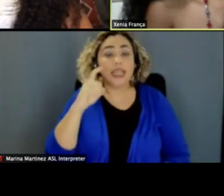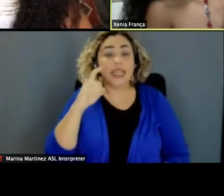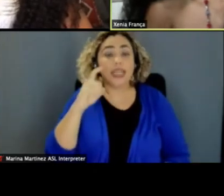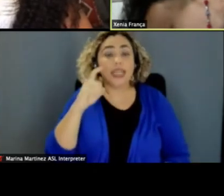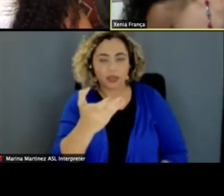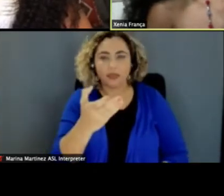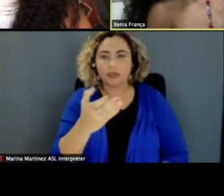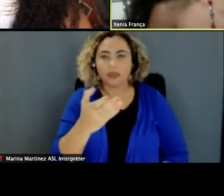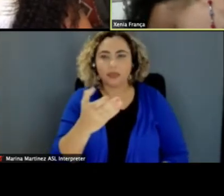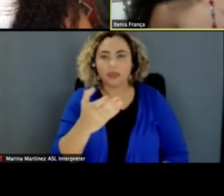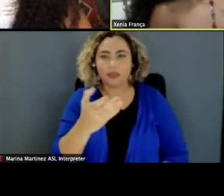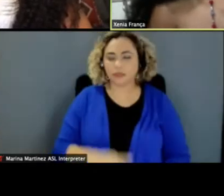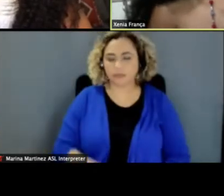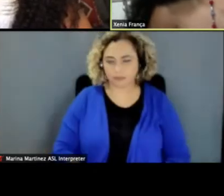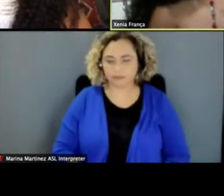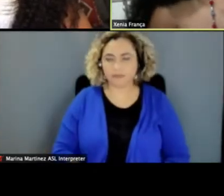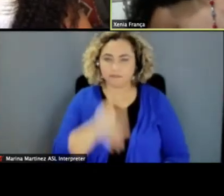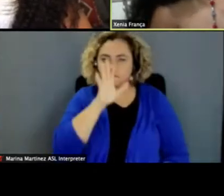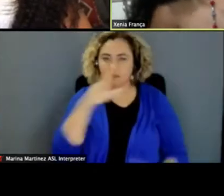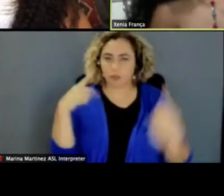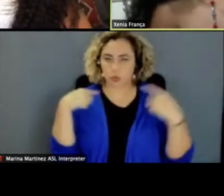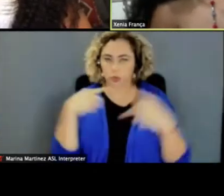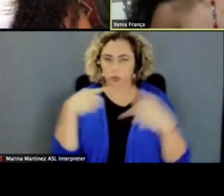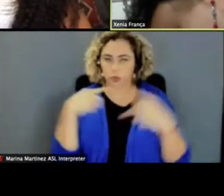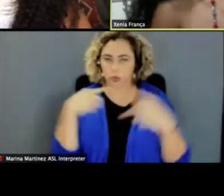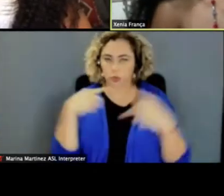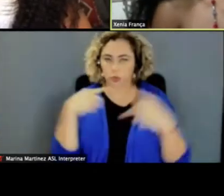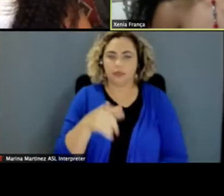Esse é um trabalho de